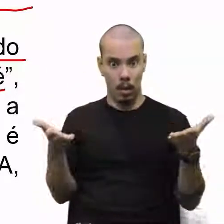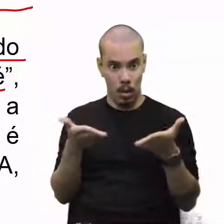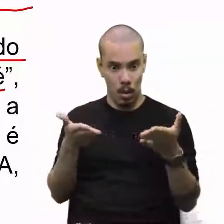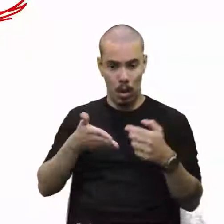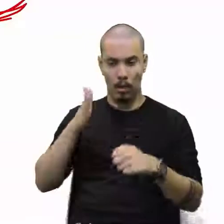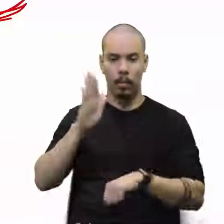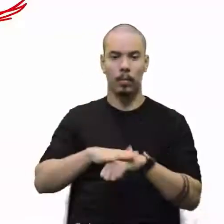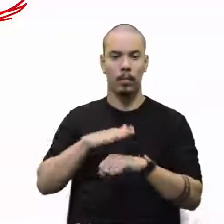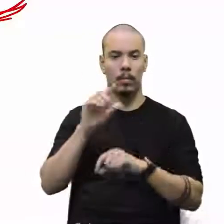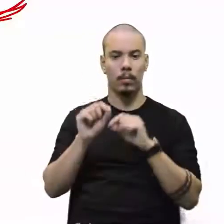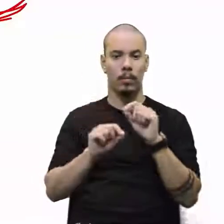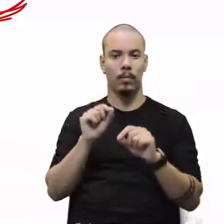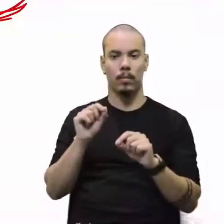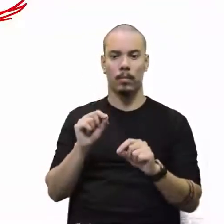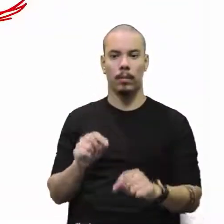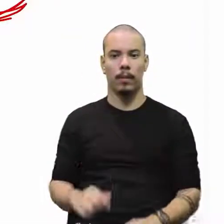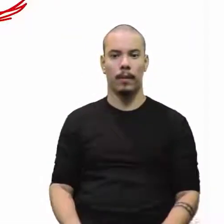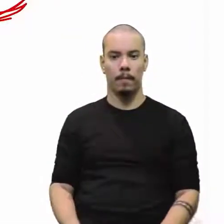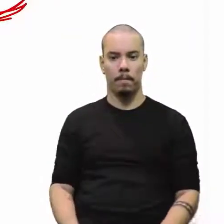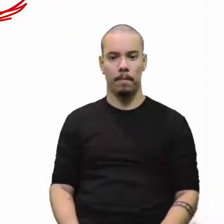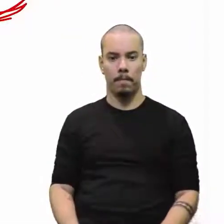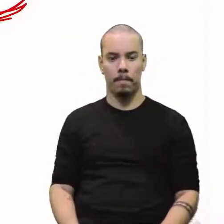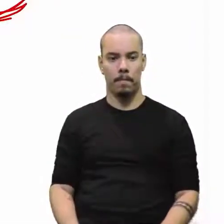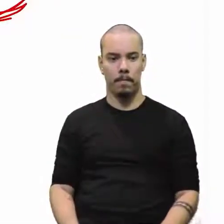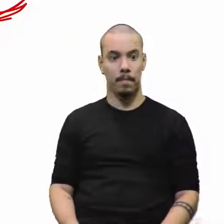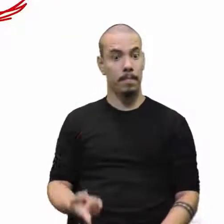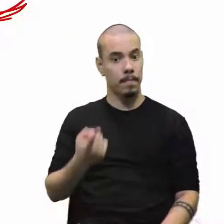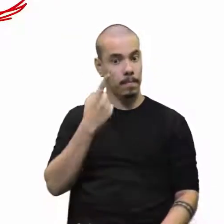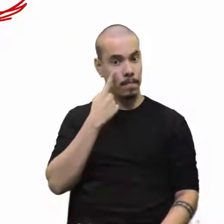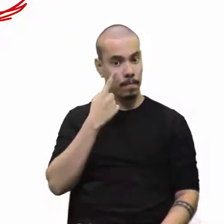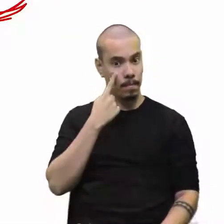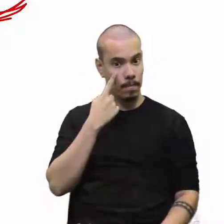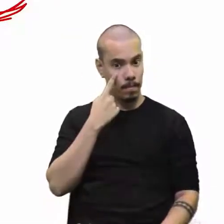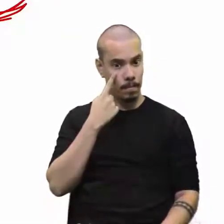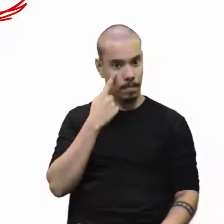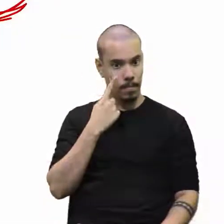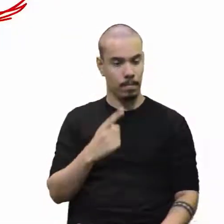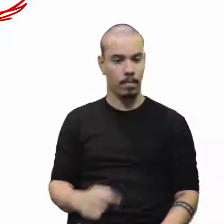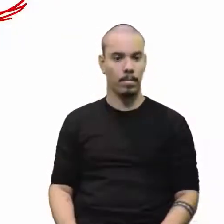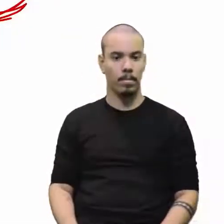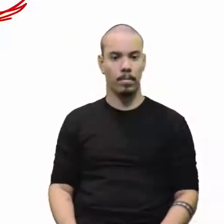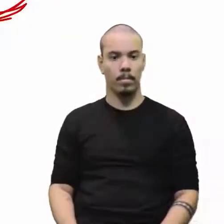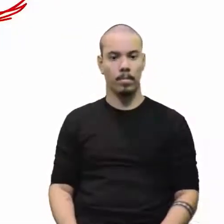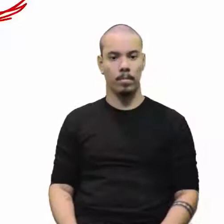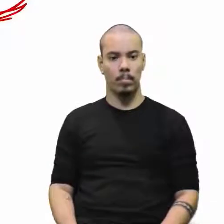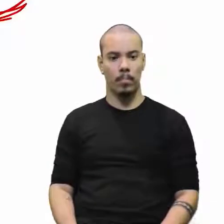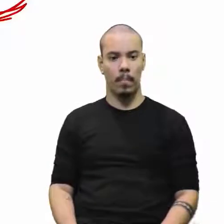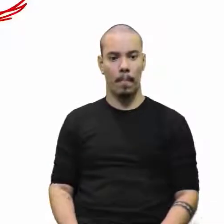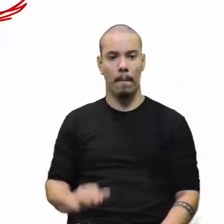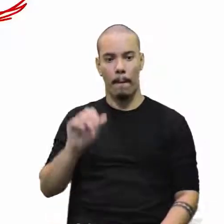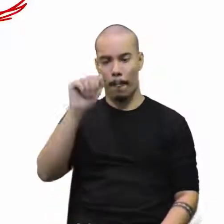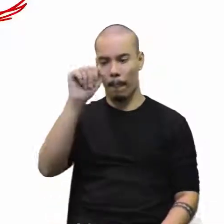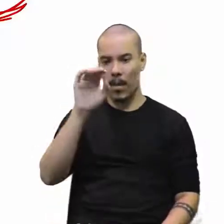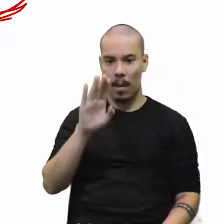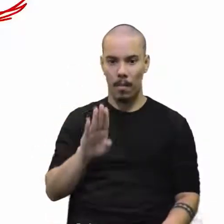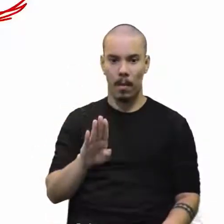mais, aqui está melhor do que a 1, né? Voltando então para ter a 3 ainda, né? A Isso. para B, quando ele fala corrente elétrica, né, de